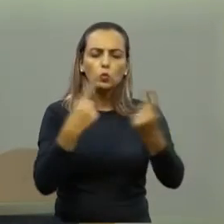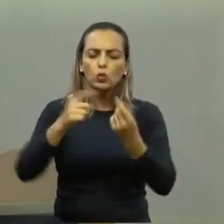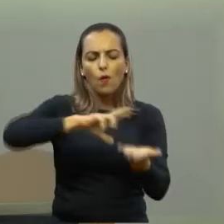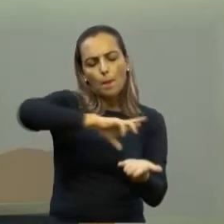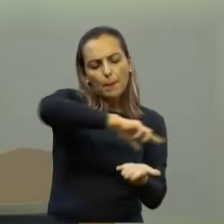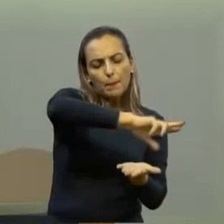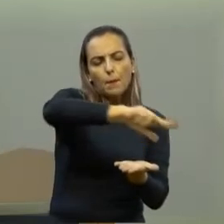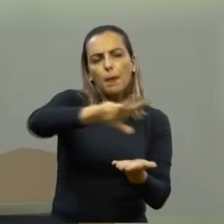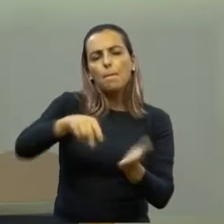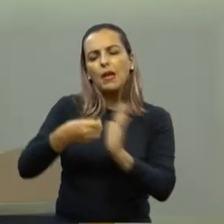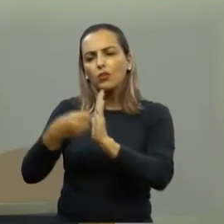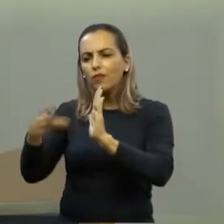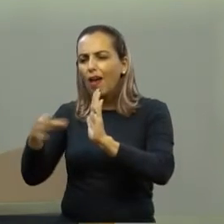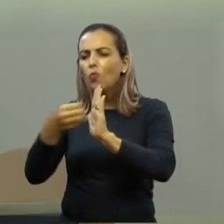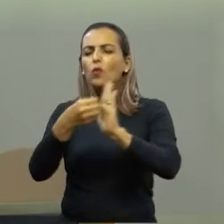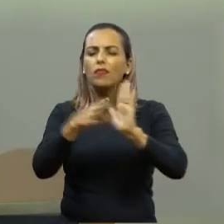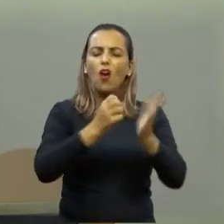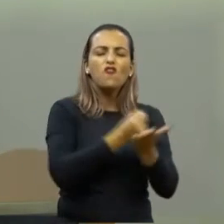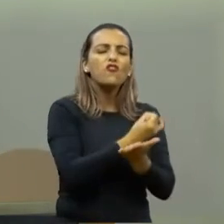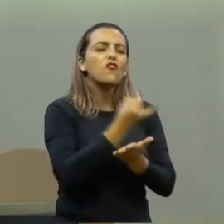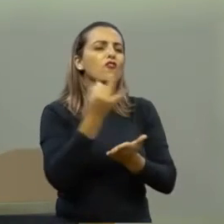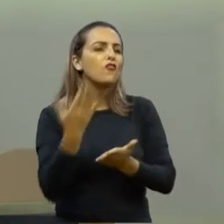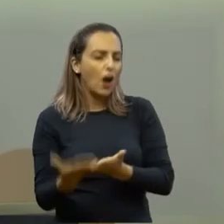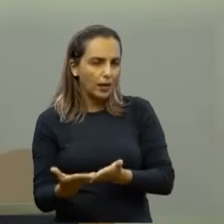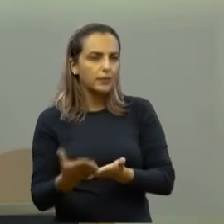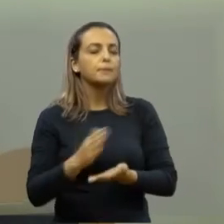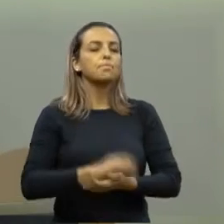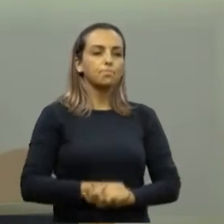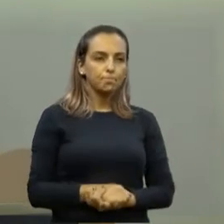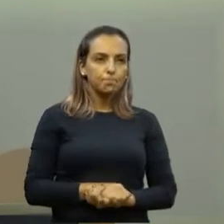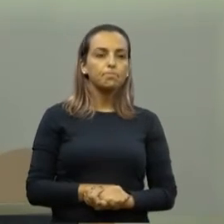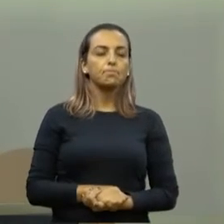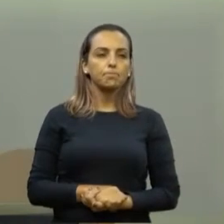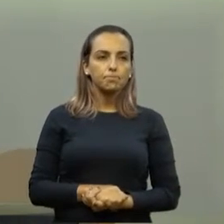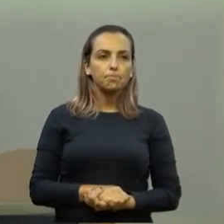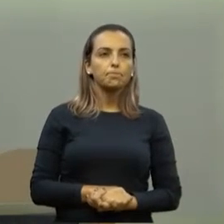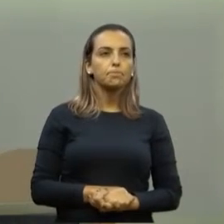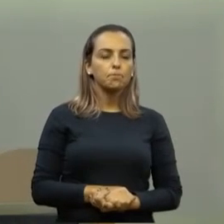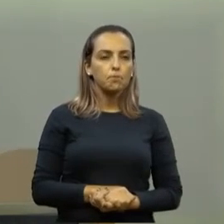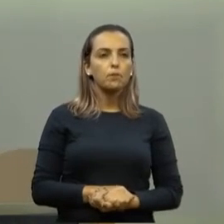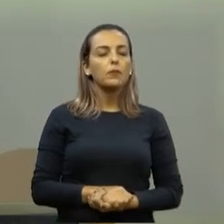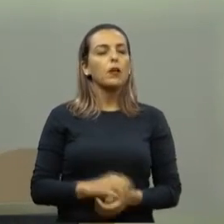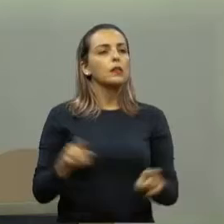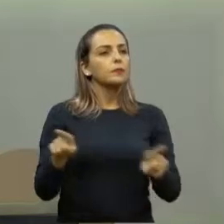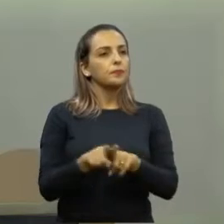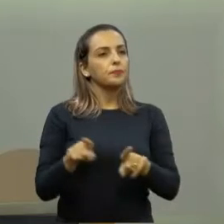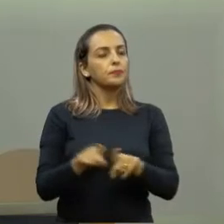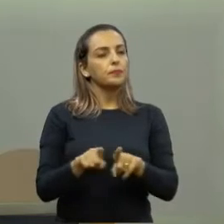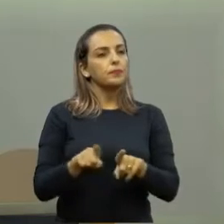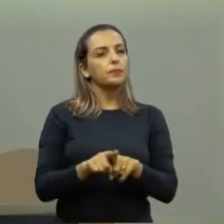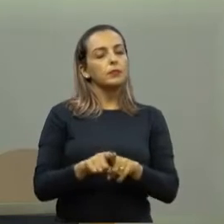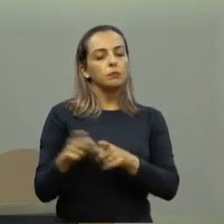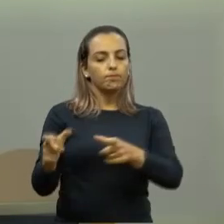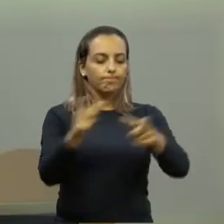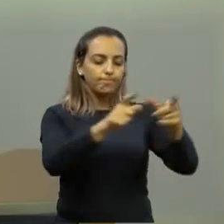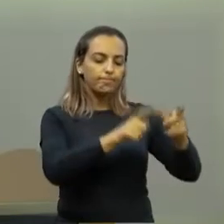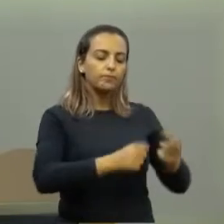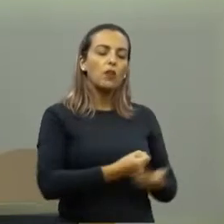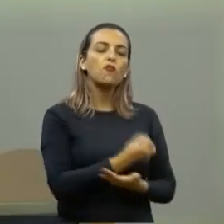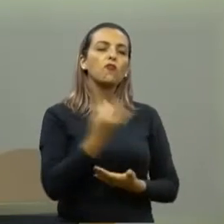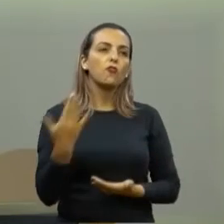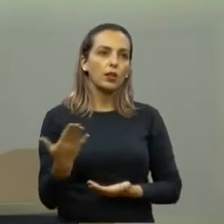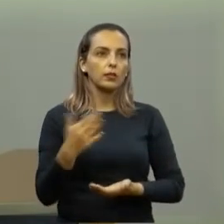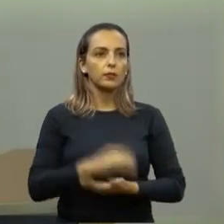indicação 1254 reparo também da Rua dos eletricitários no indicação 866